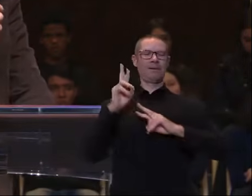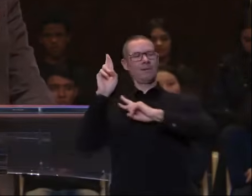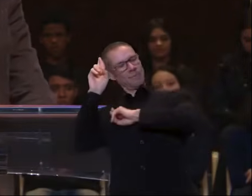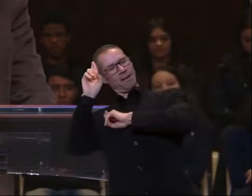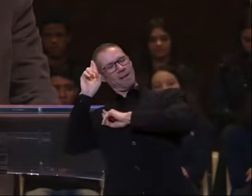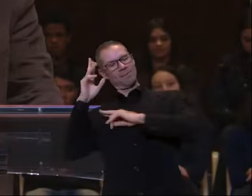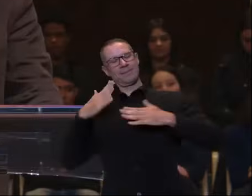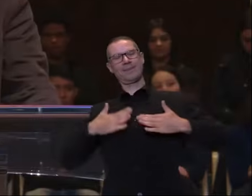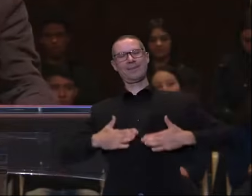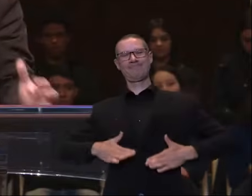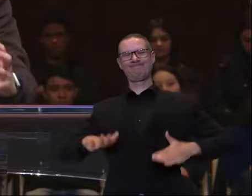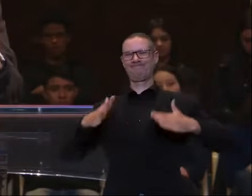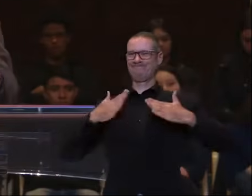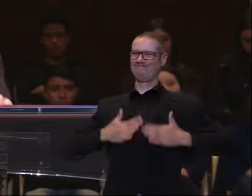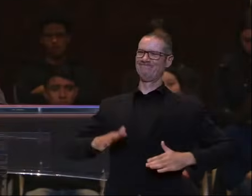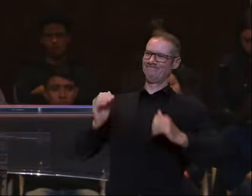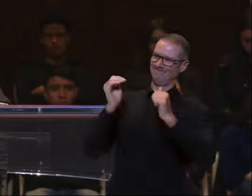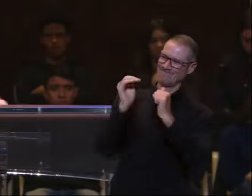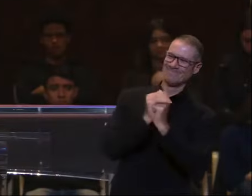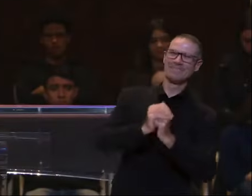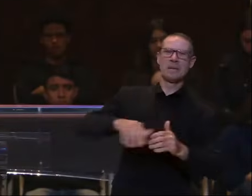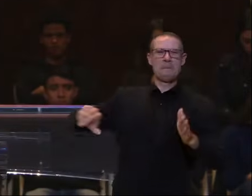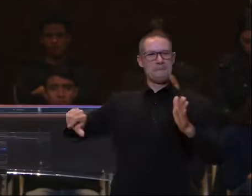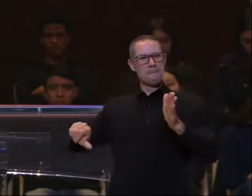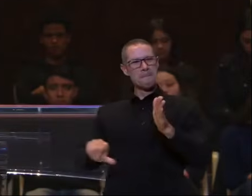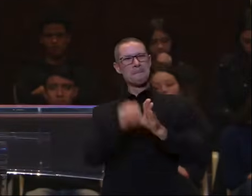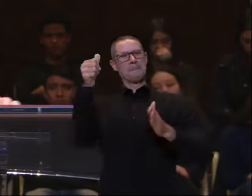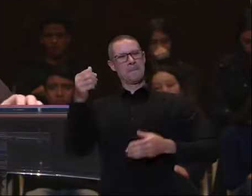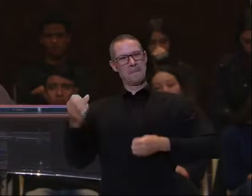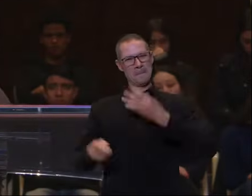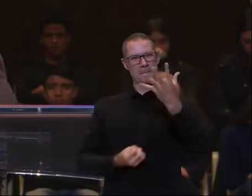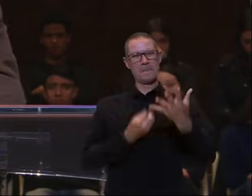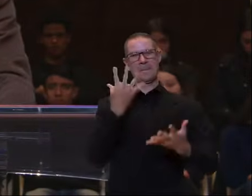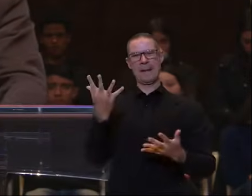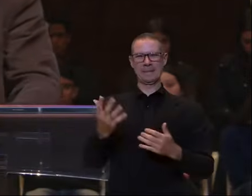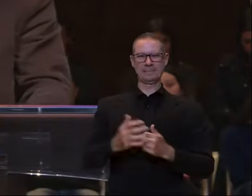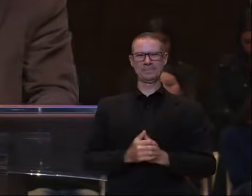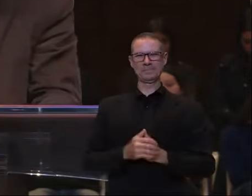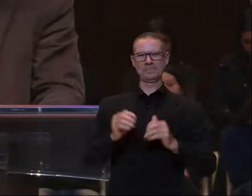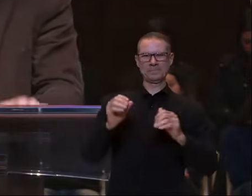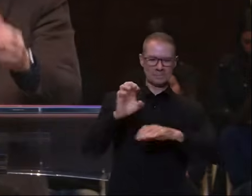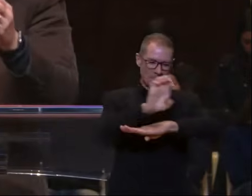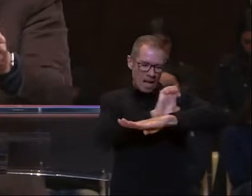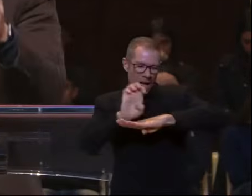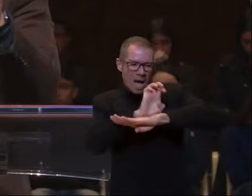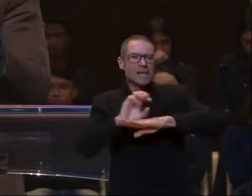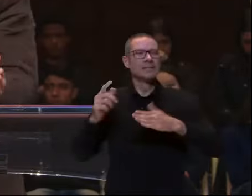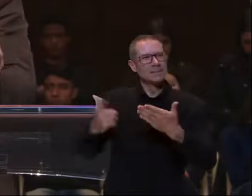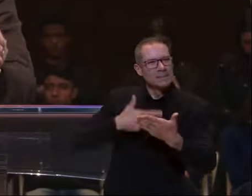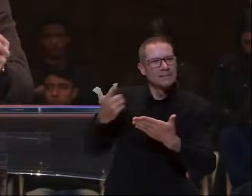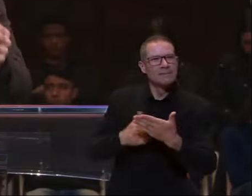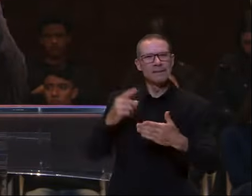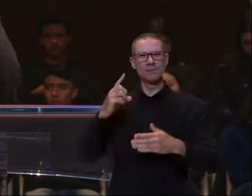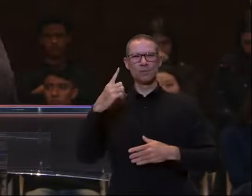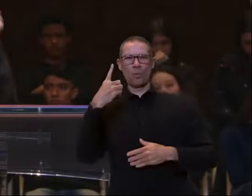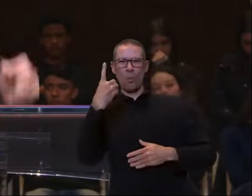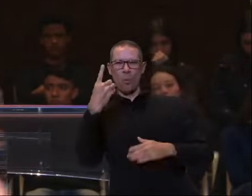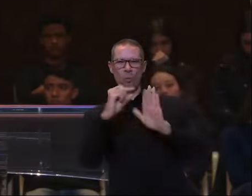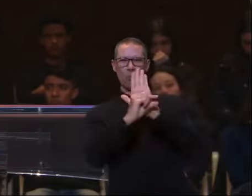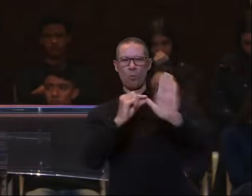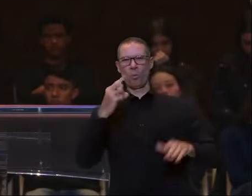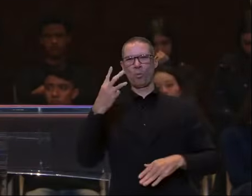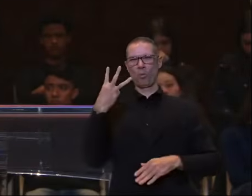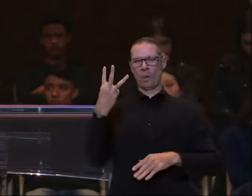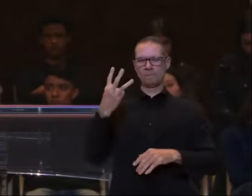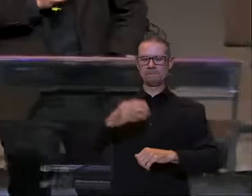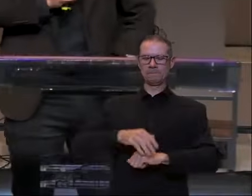Amém? Primeira vez que essa expressão aparece no livro de Efésios, é em Efésios 1, versículo